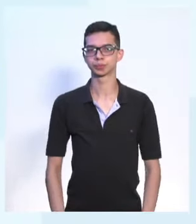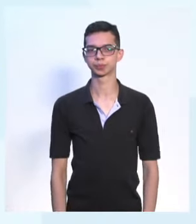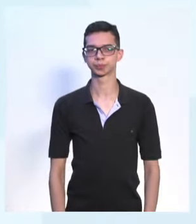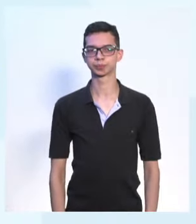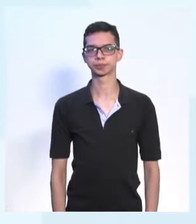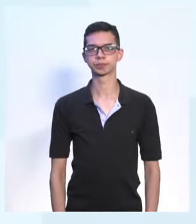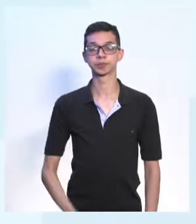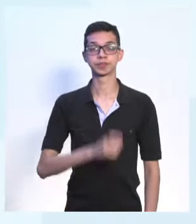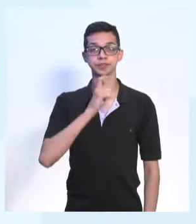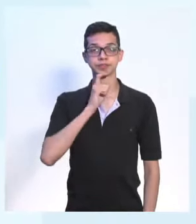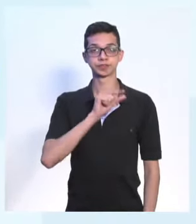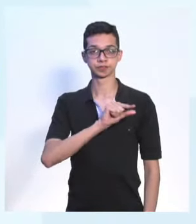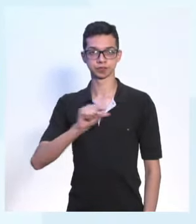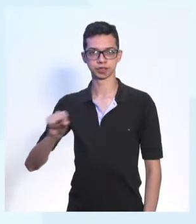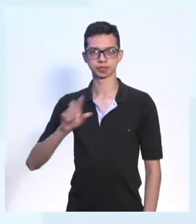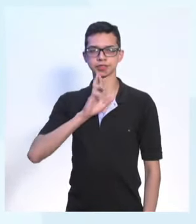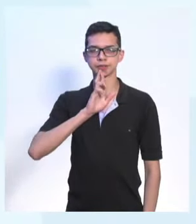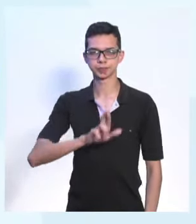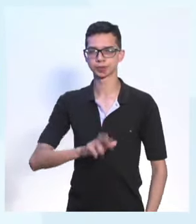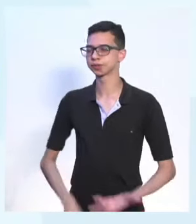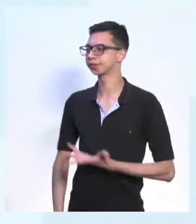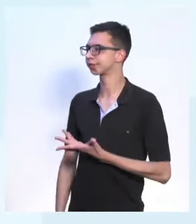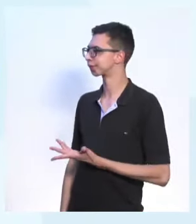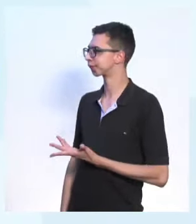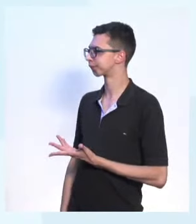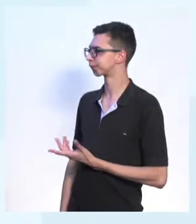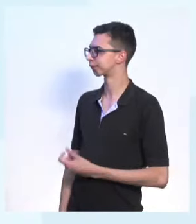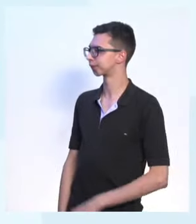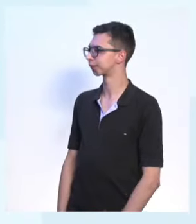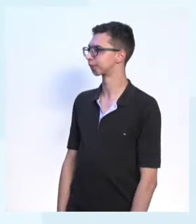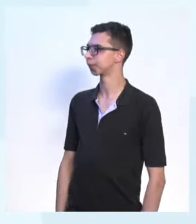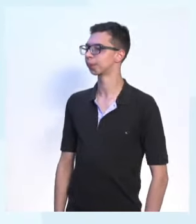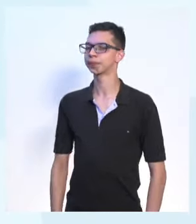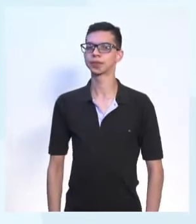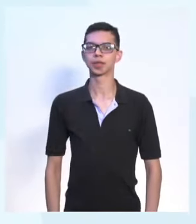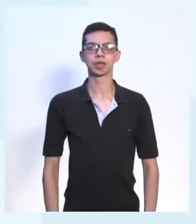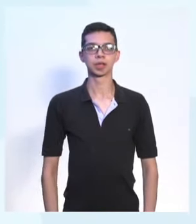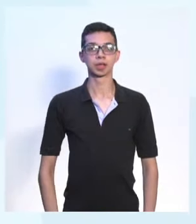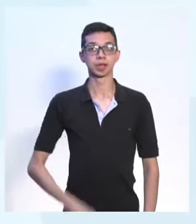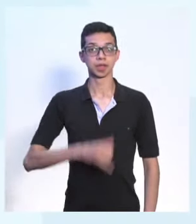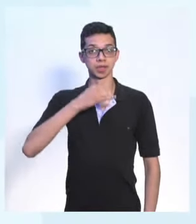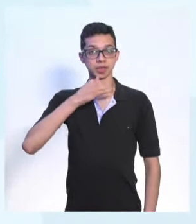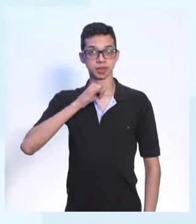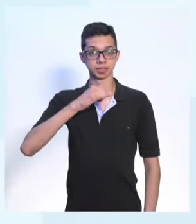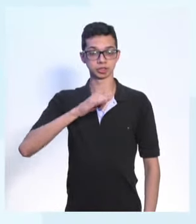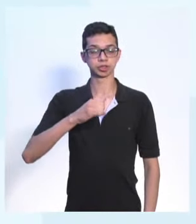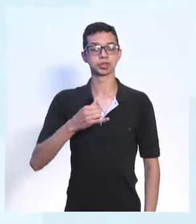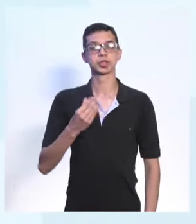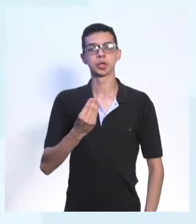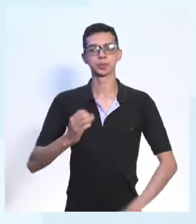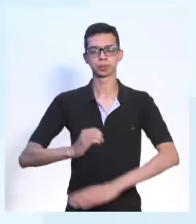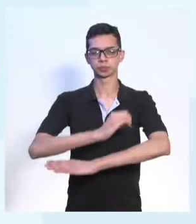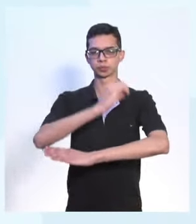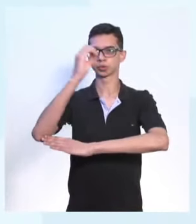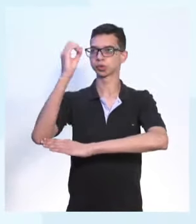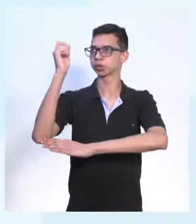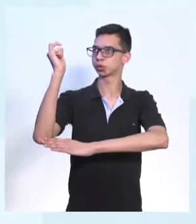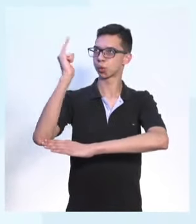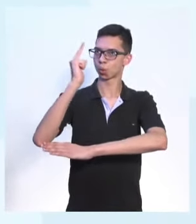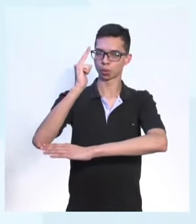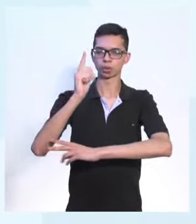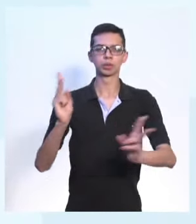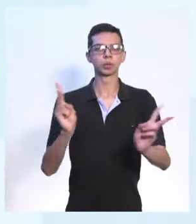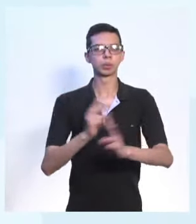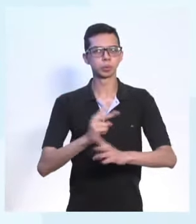considered non-depletable forms of energy. Energia do sol, vento e água são consideradas formas de energias